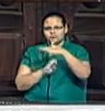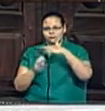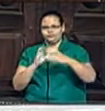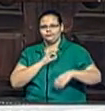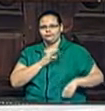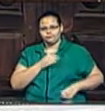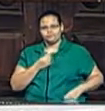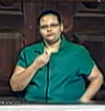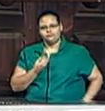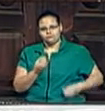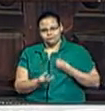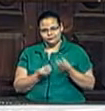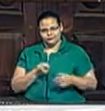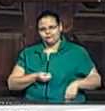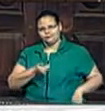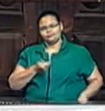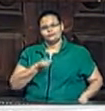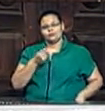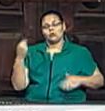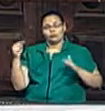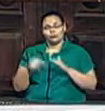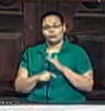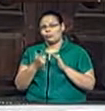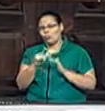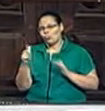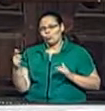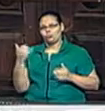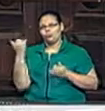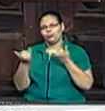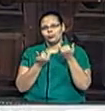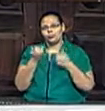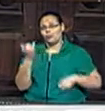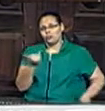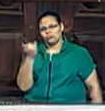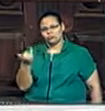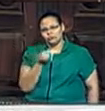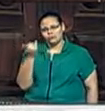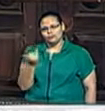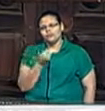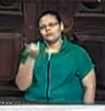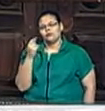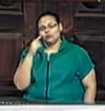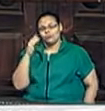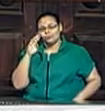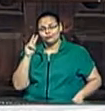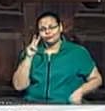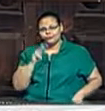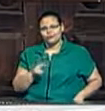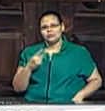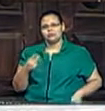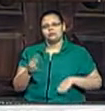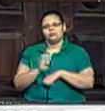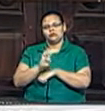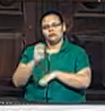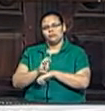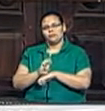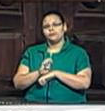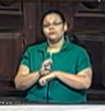fiscal, não querendo aprofundar outras questões importantes, que são importantes do ponto de vista do Estado. Me